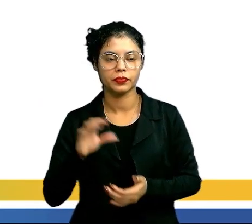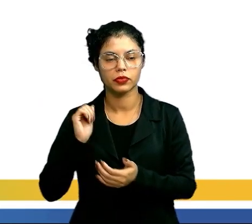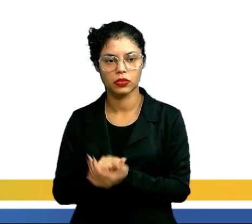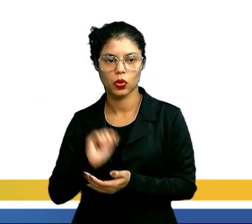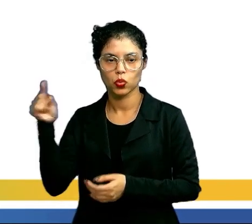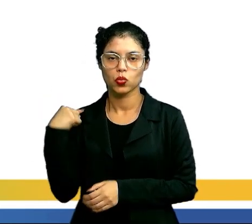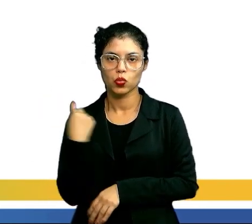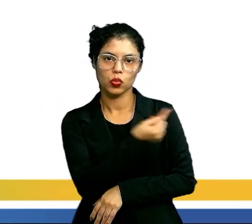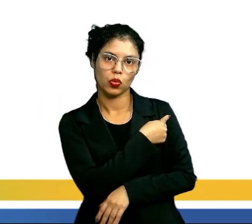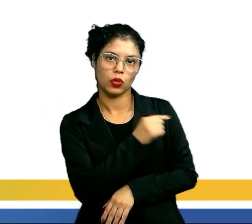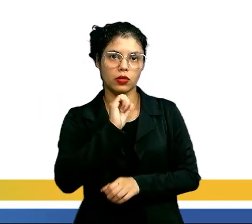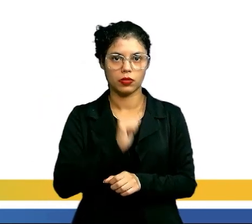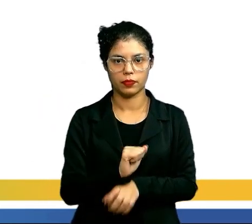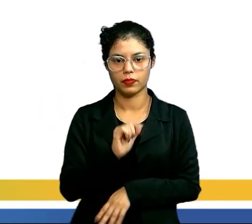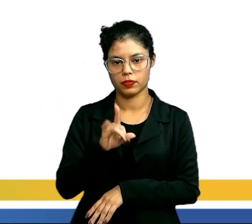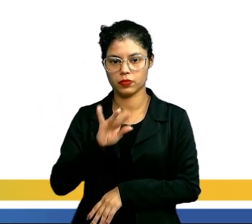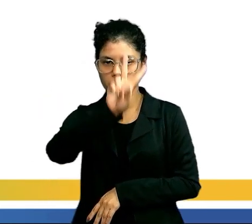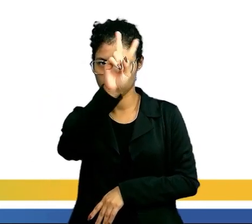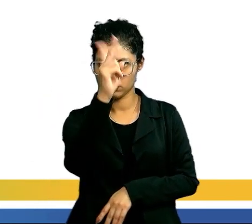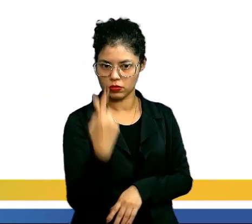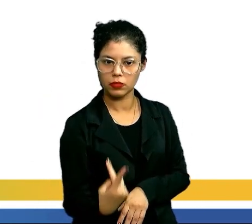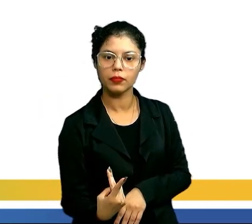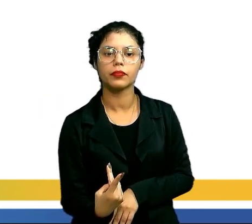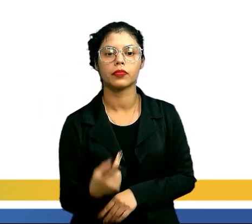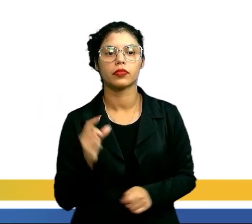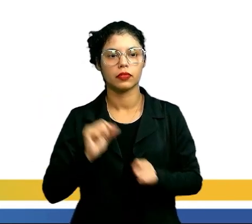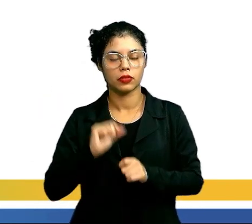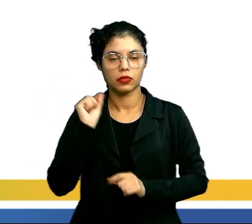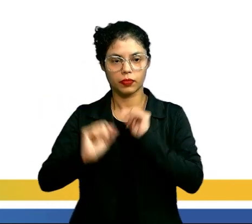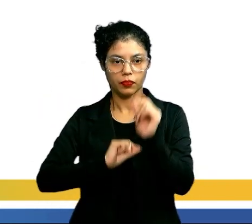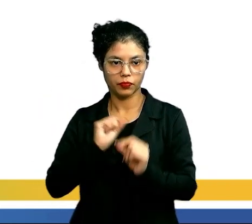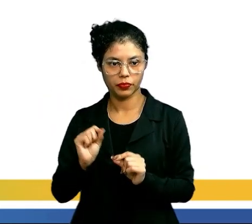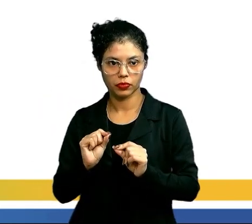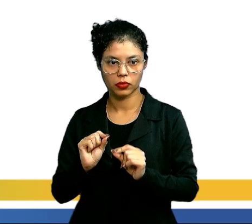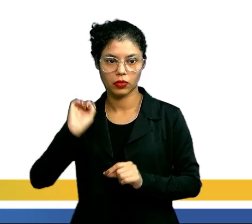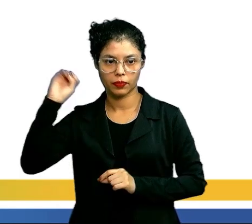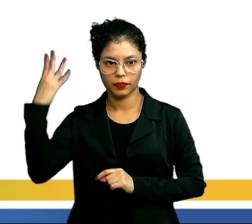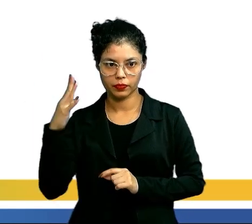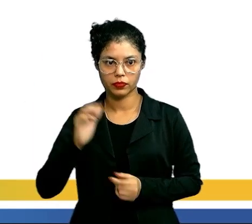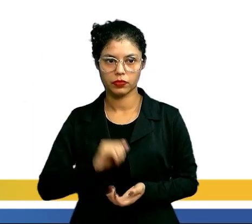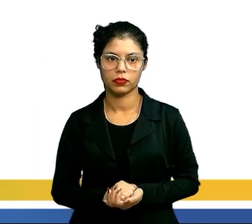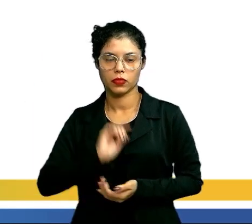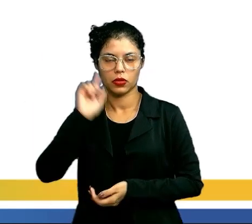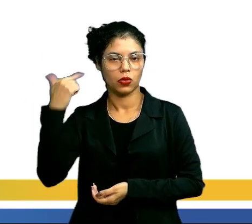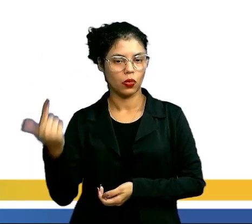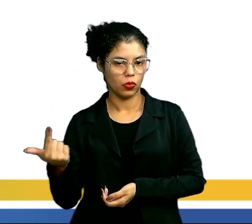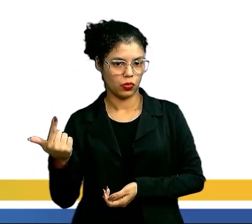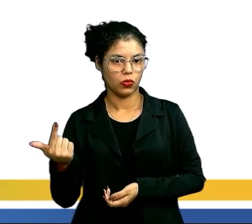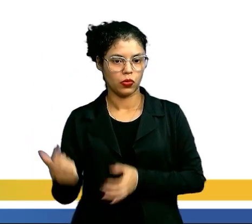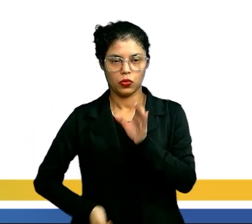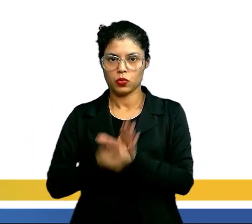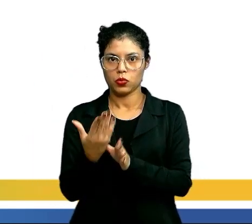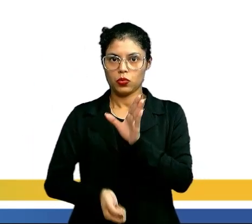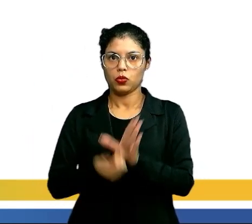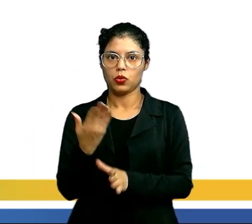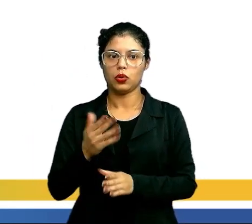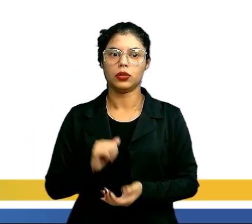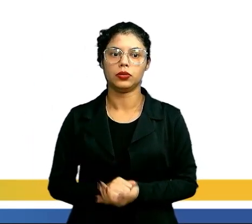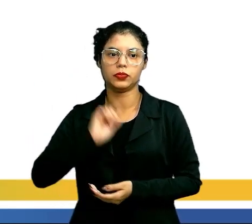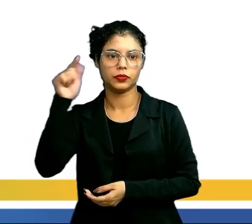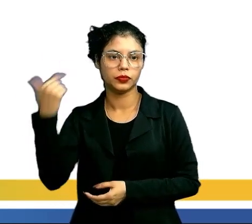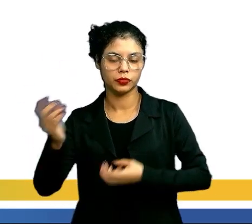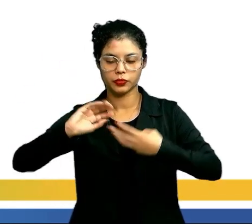do nosso ácido nucleico, tá certo? Fazendo com que ocorra outras produções de